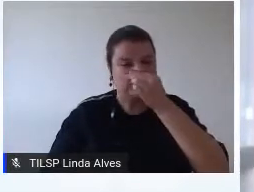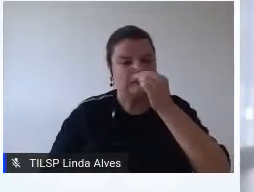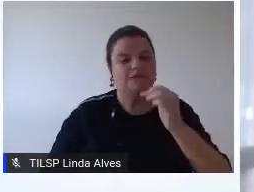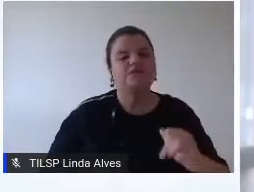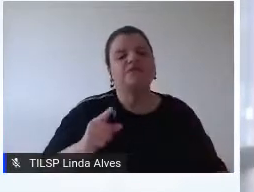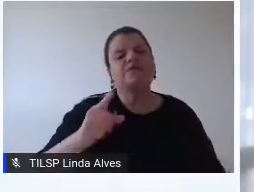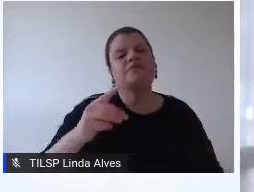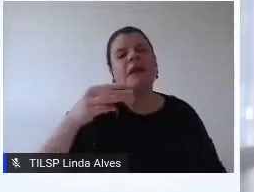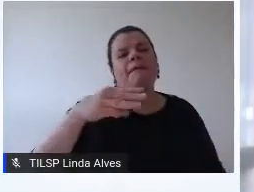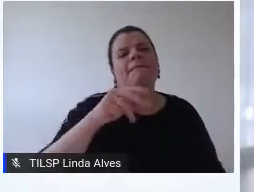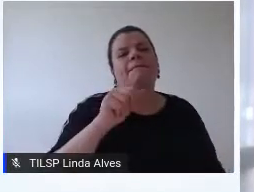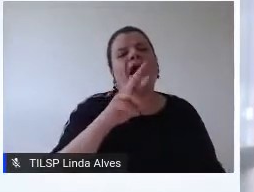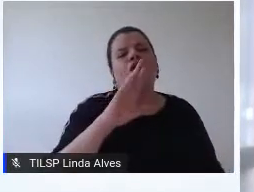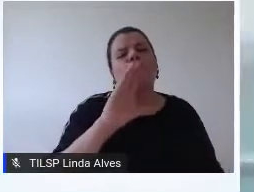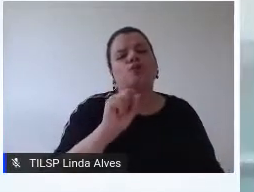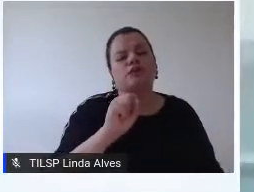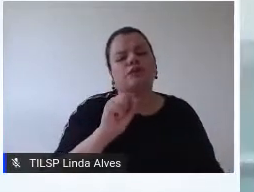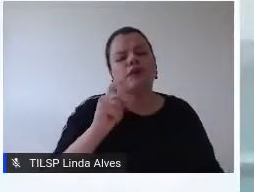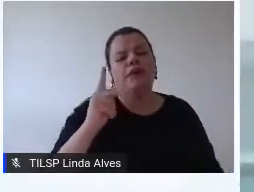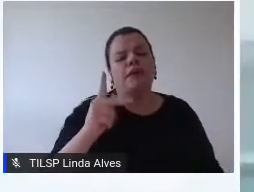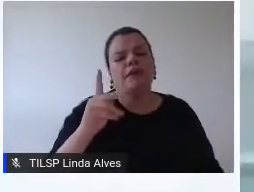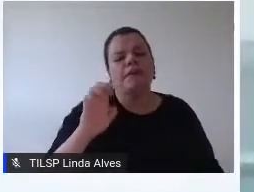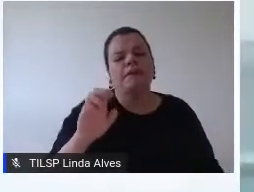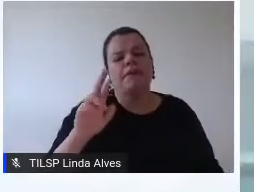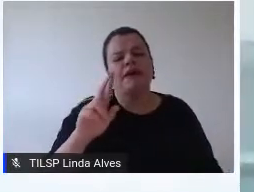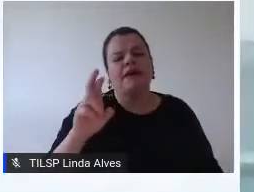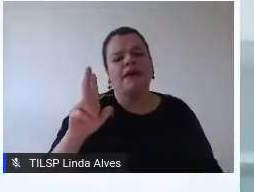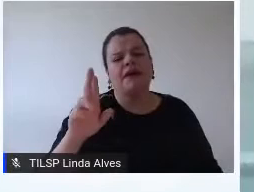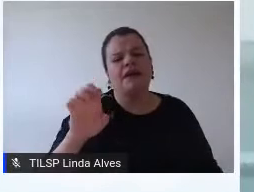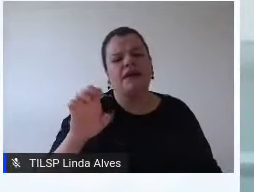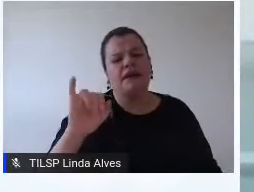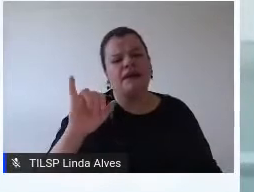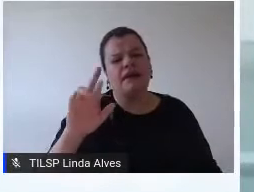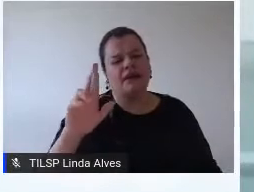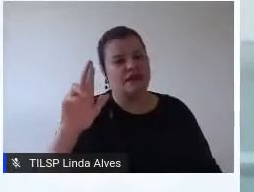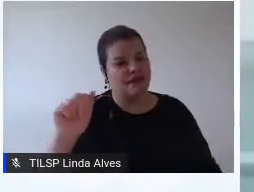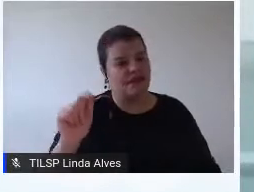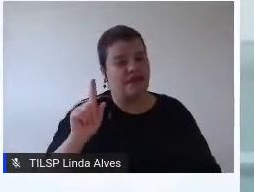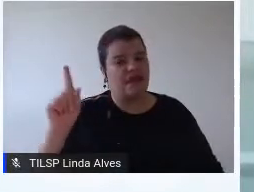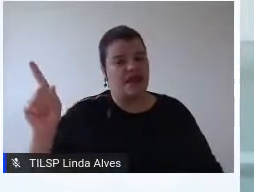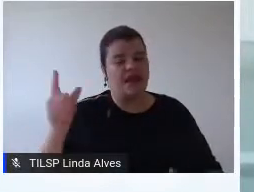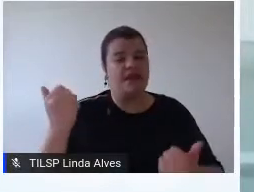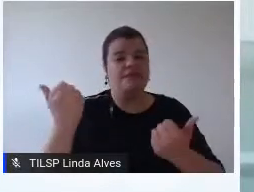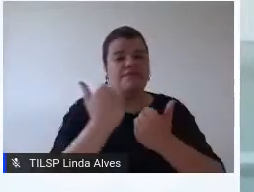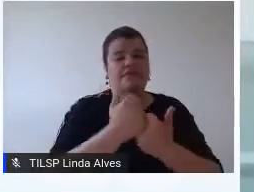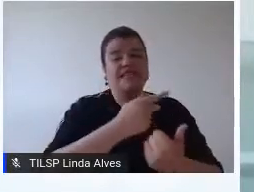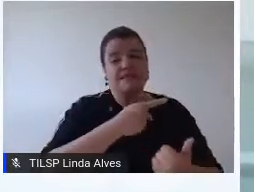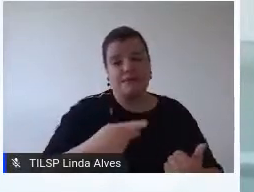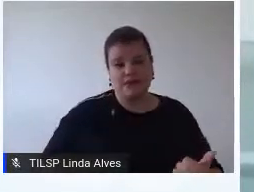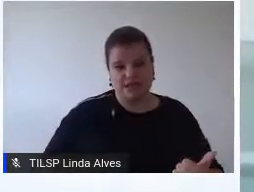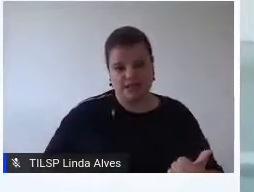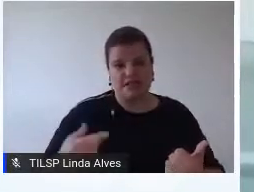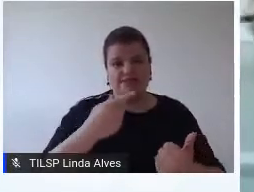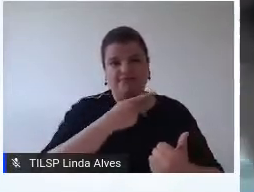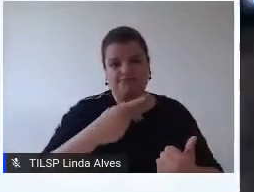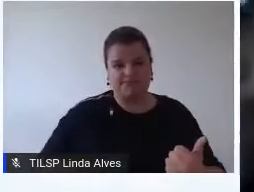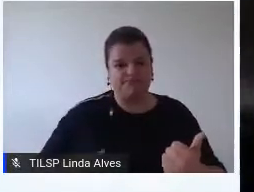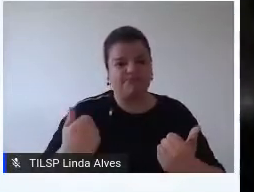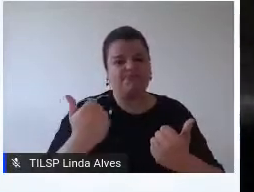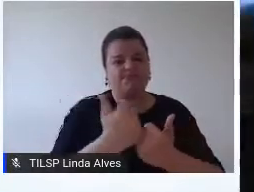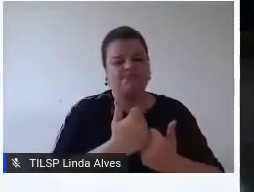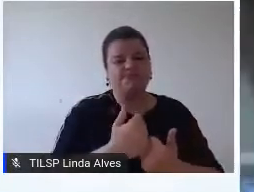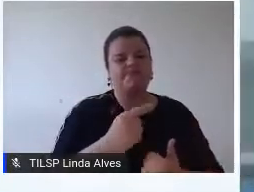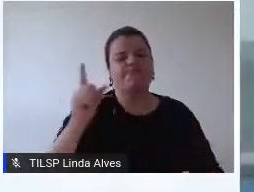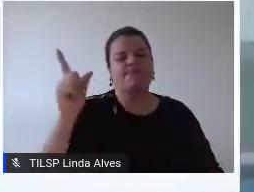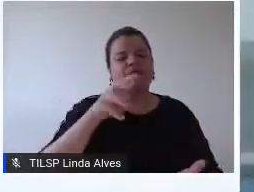liga aqui, Marcos Pereira. Marcos Pereira é o atual vice-presidente da Câmara e ele é